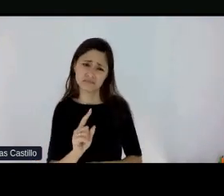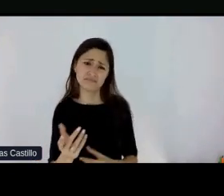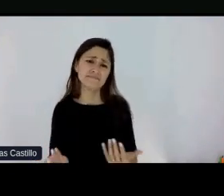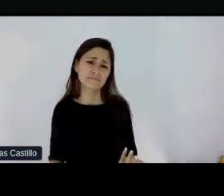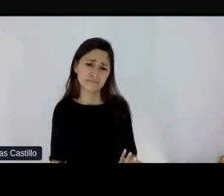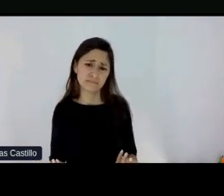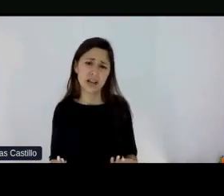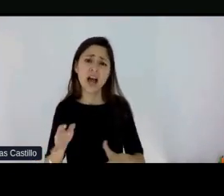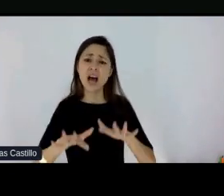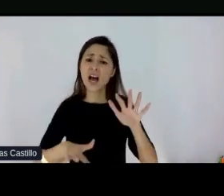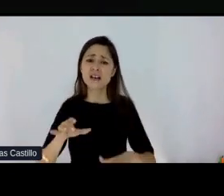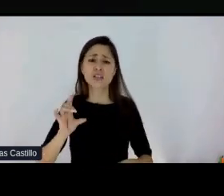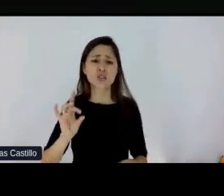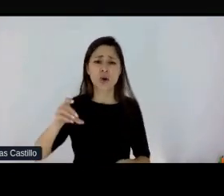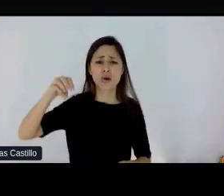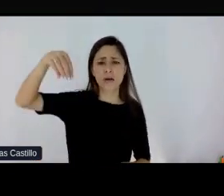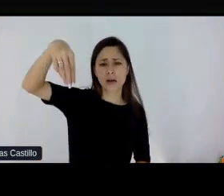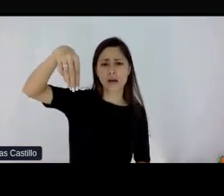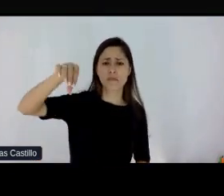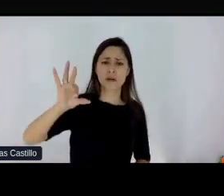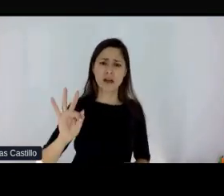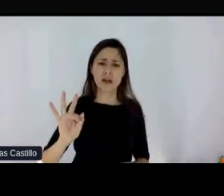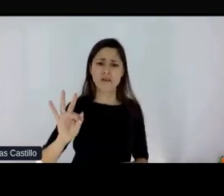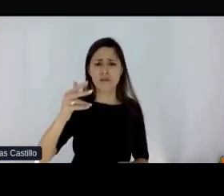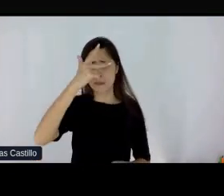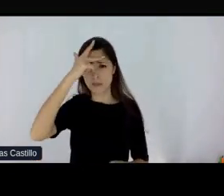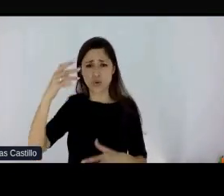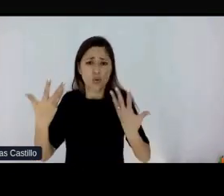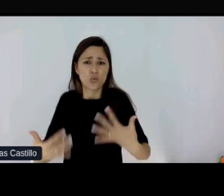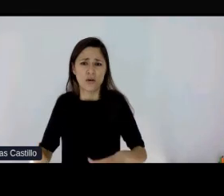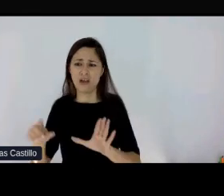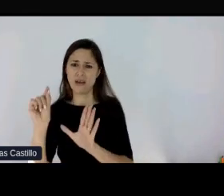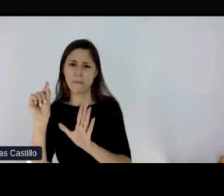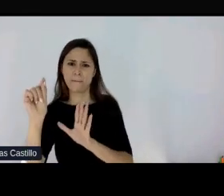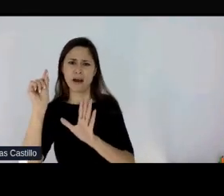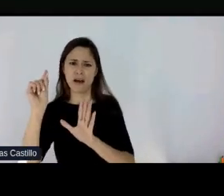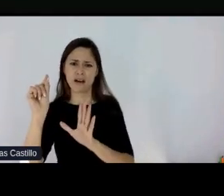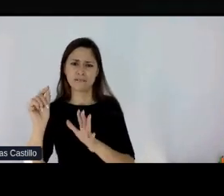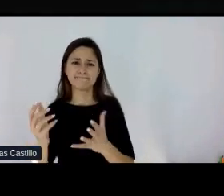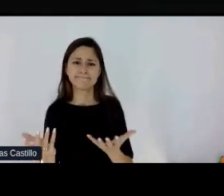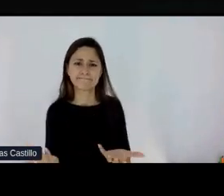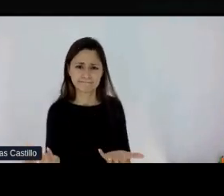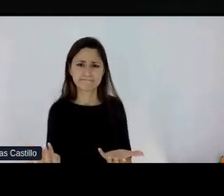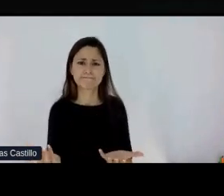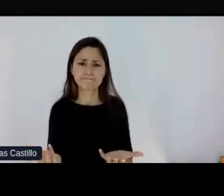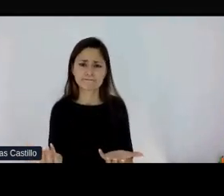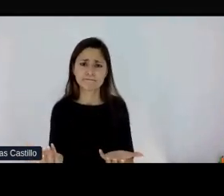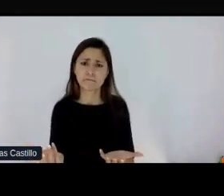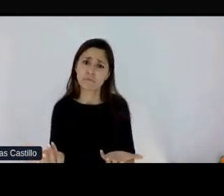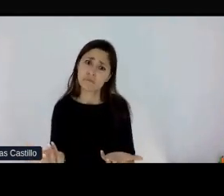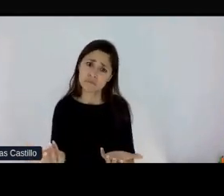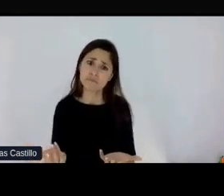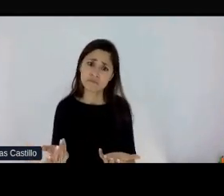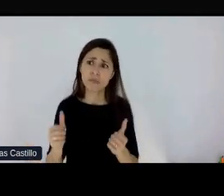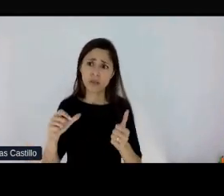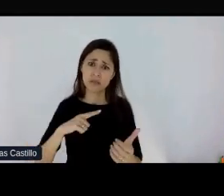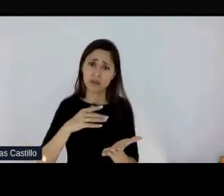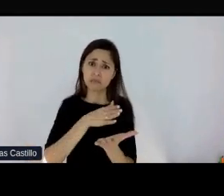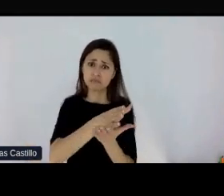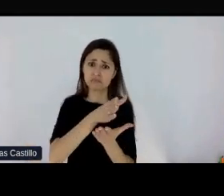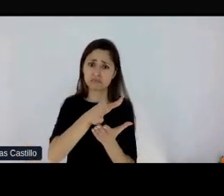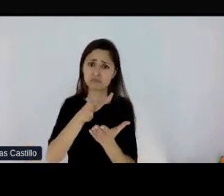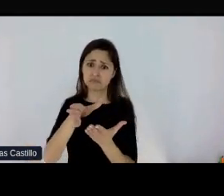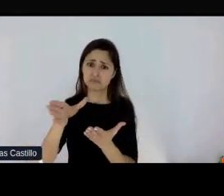eram masculino e feminino. A gente abre possibilidade para, enquanto surgem